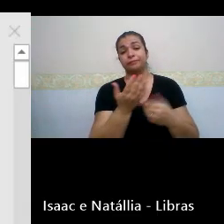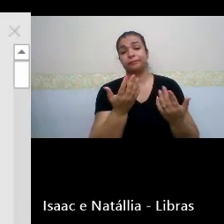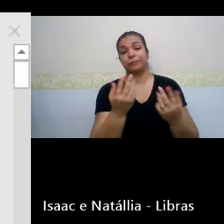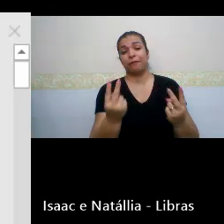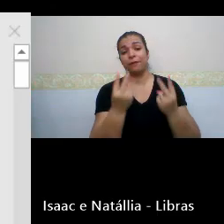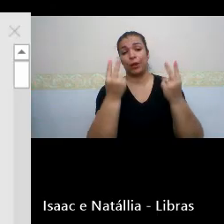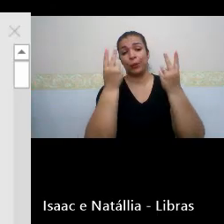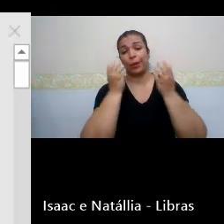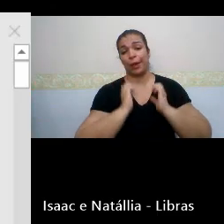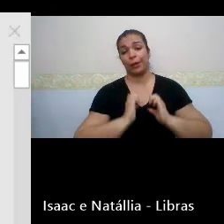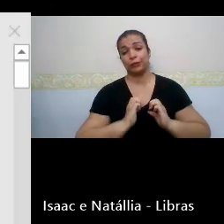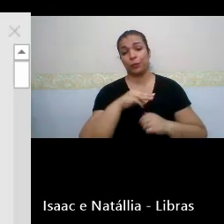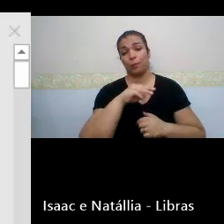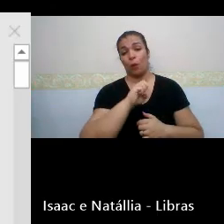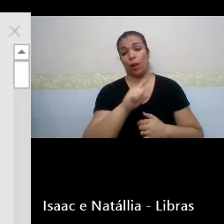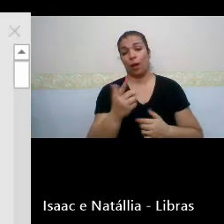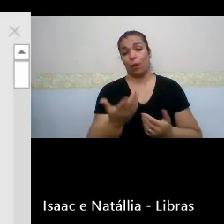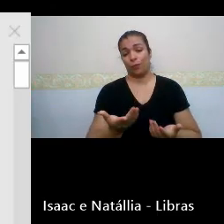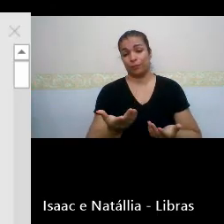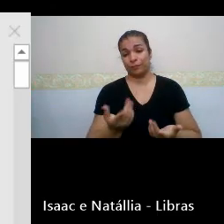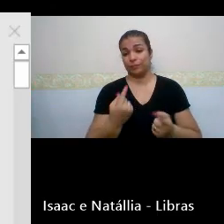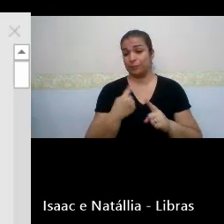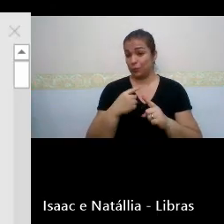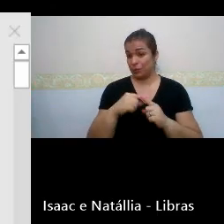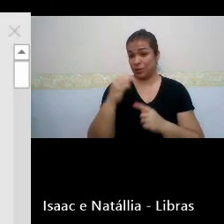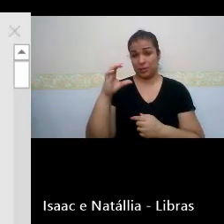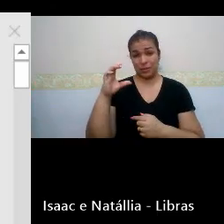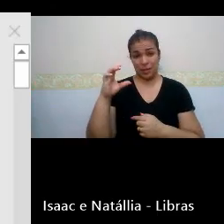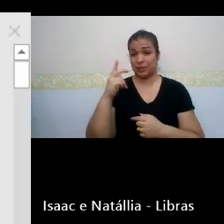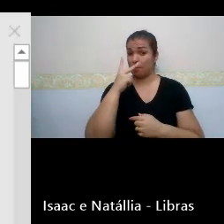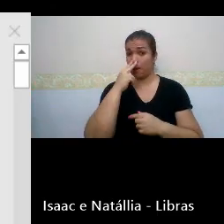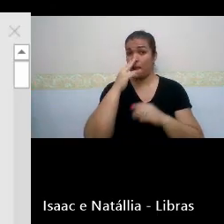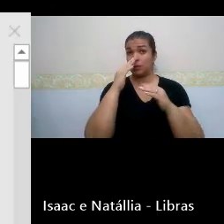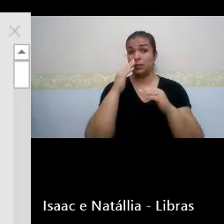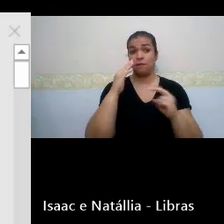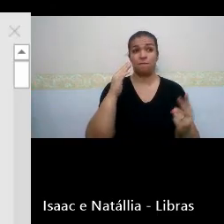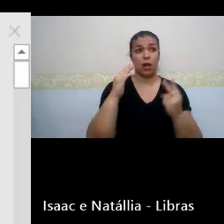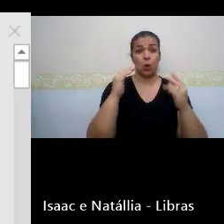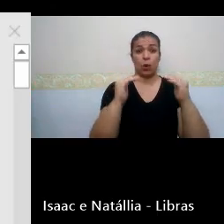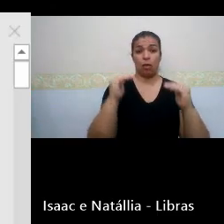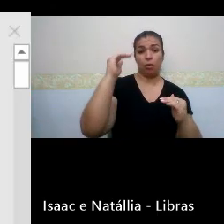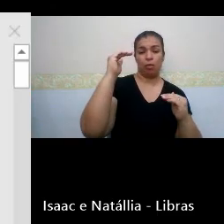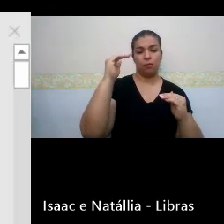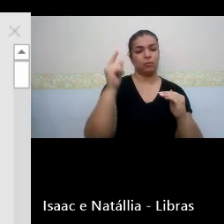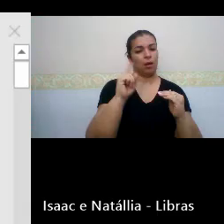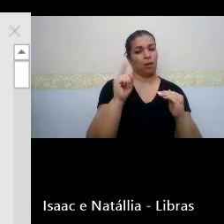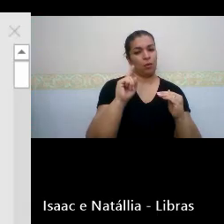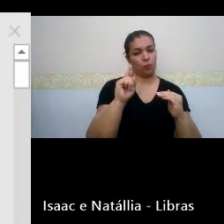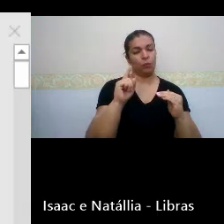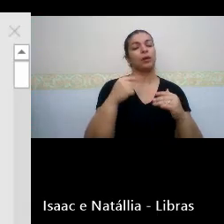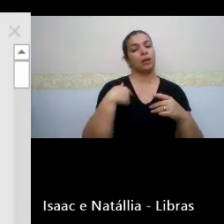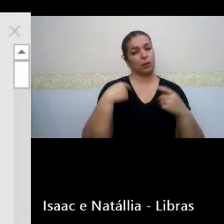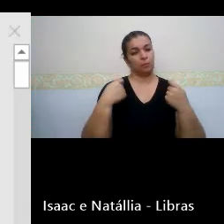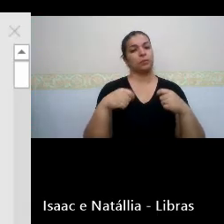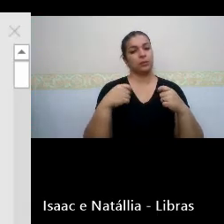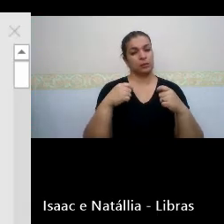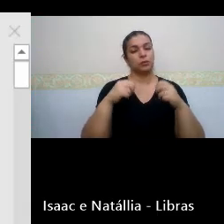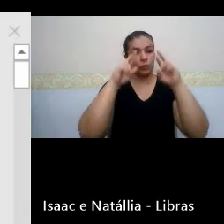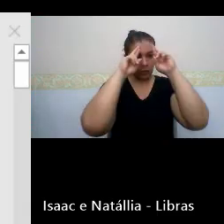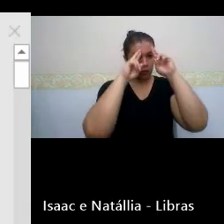né? A ciência, ela não está acima desses valores. Eu tenho que respeitar ideias,